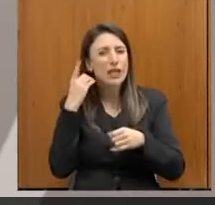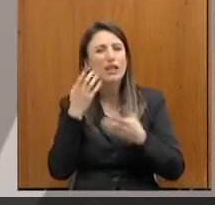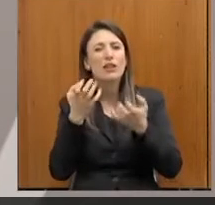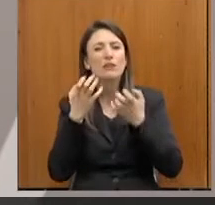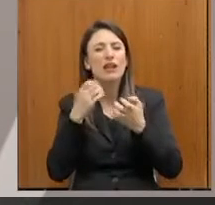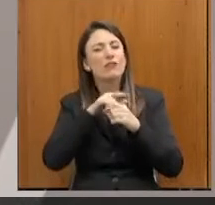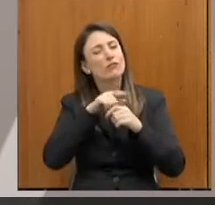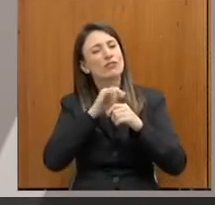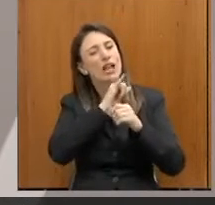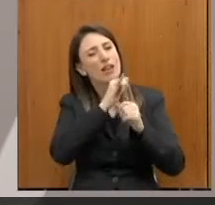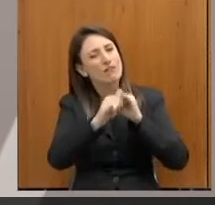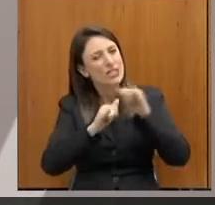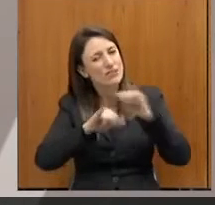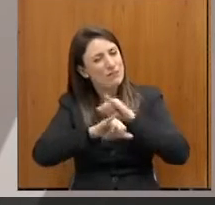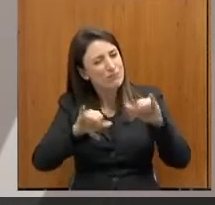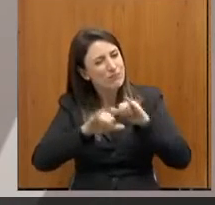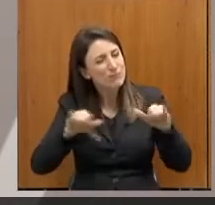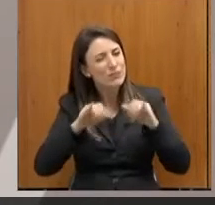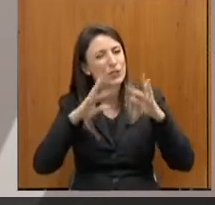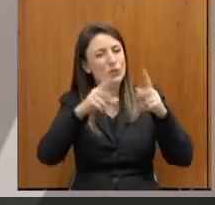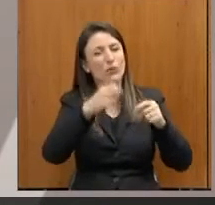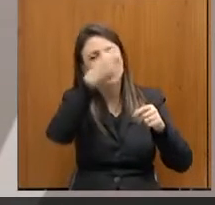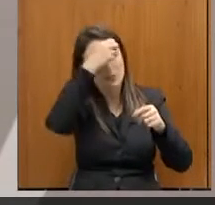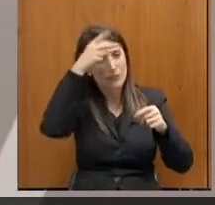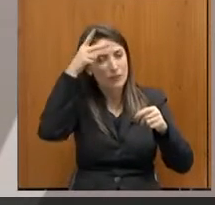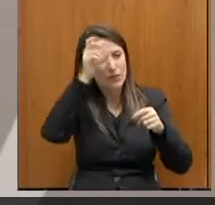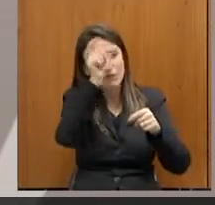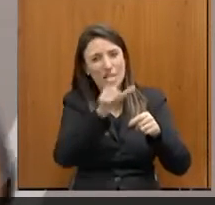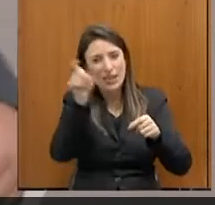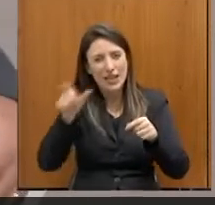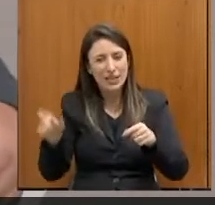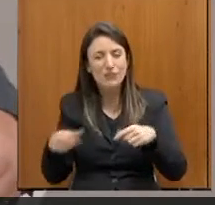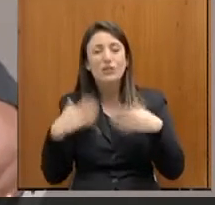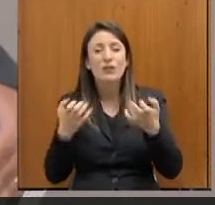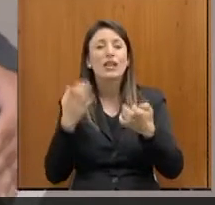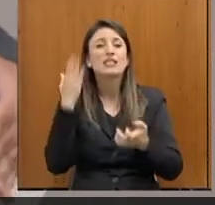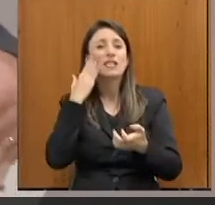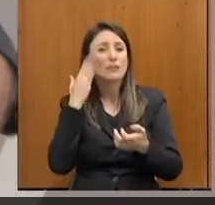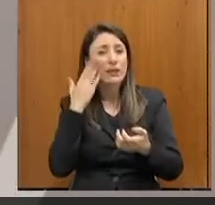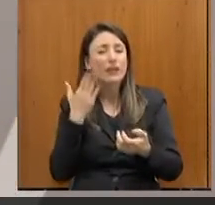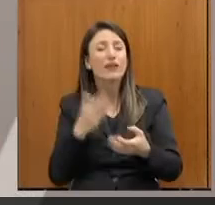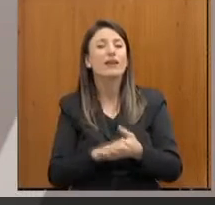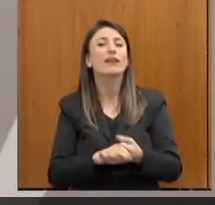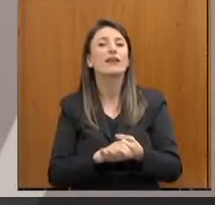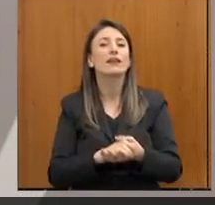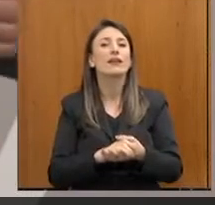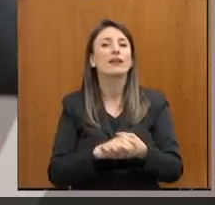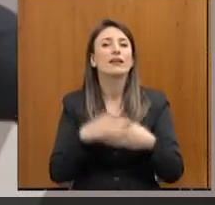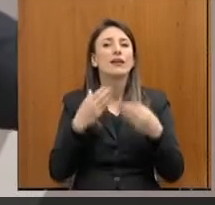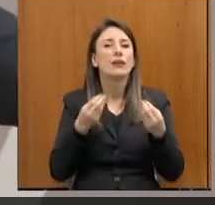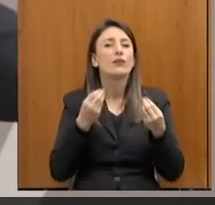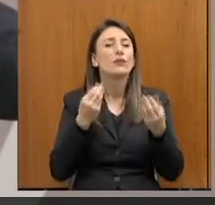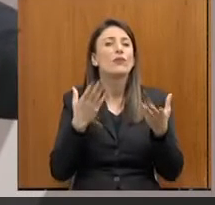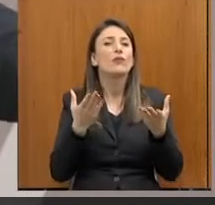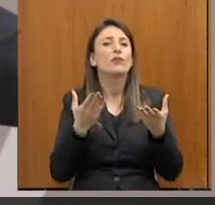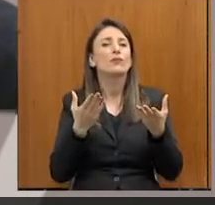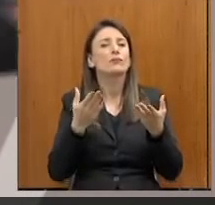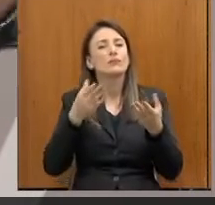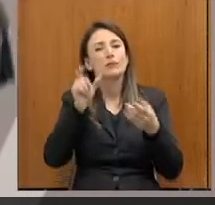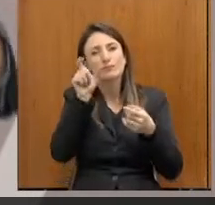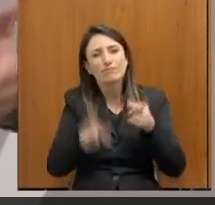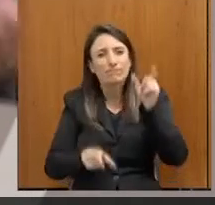aos seus prefeitos gostaria que você me informasse a todos nós Qual que é o canal hoje para que os prefeitos possam ter acesso